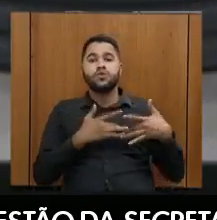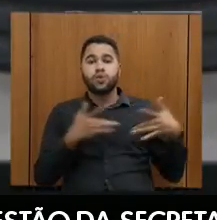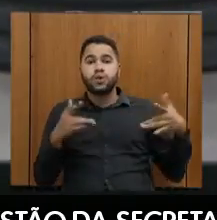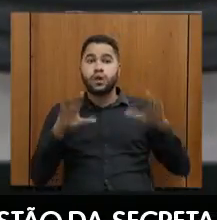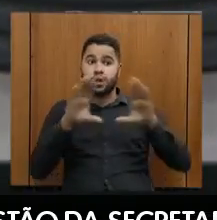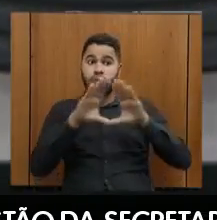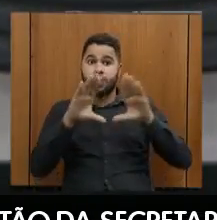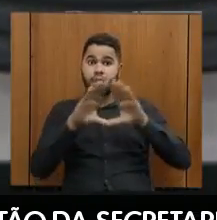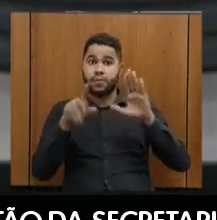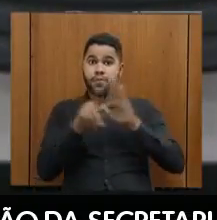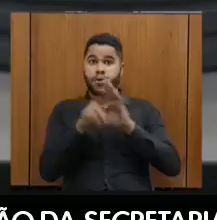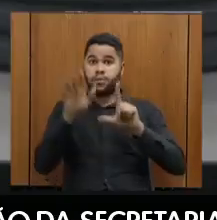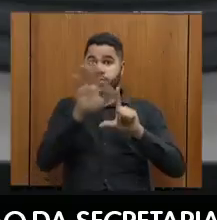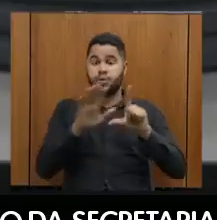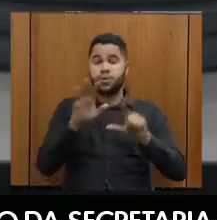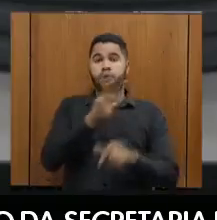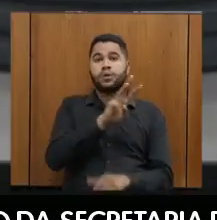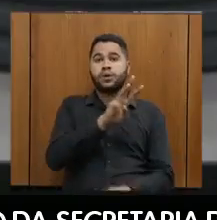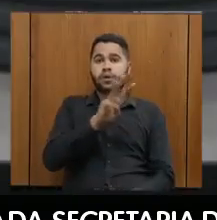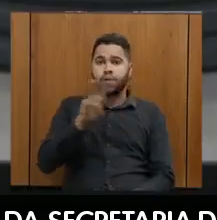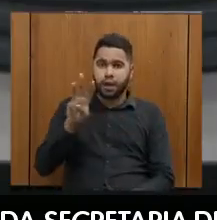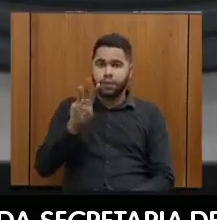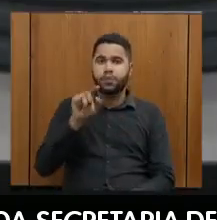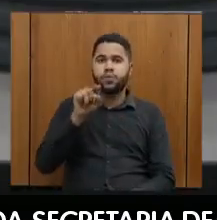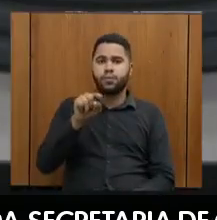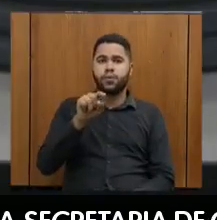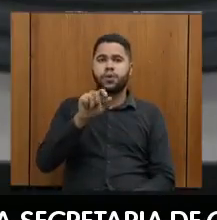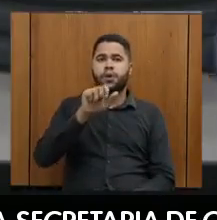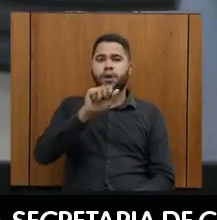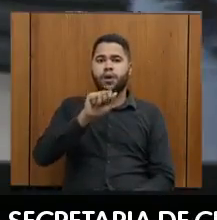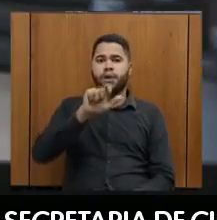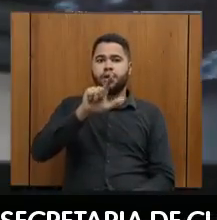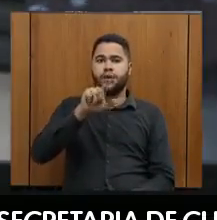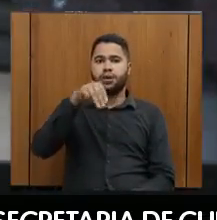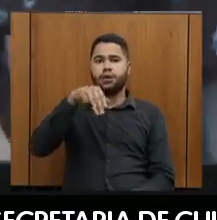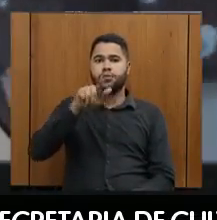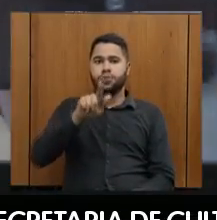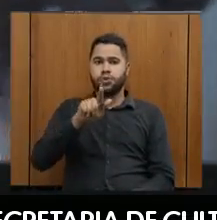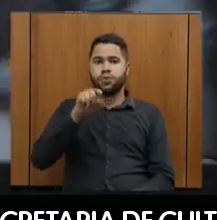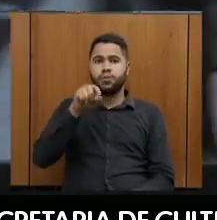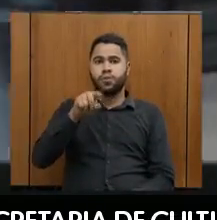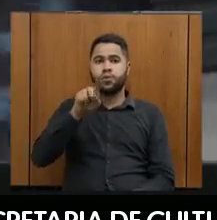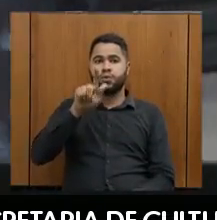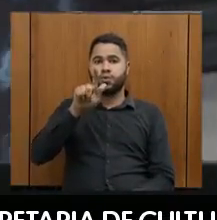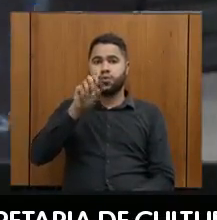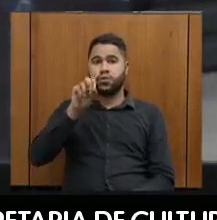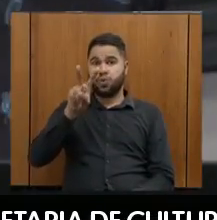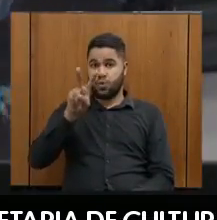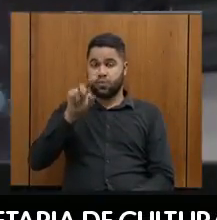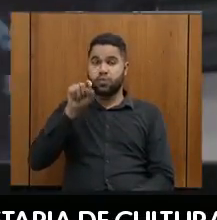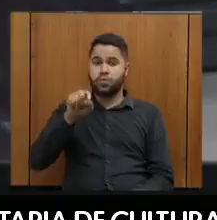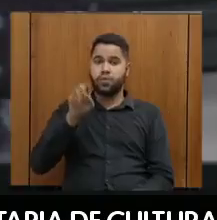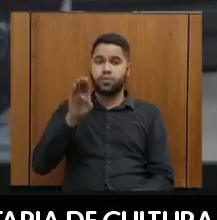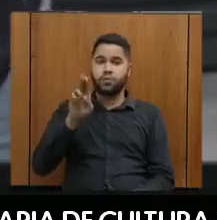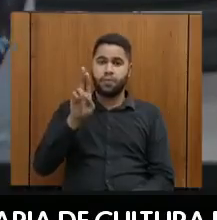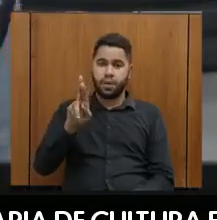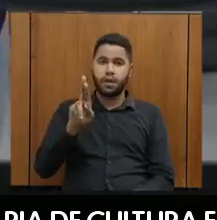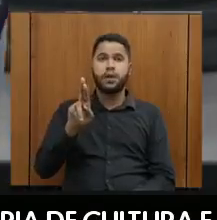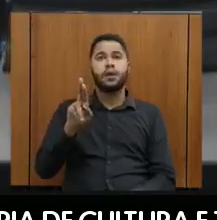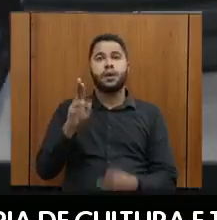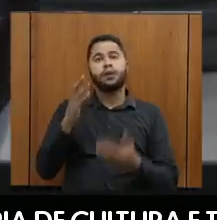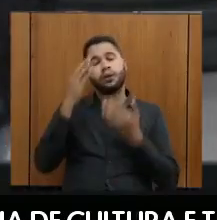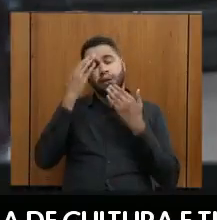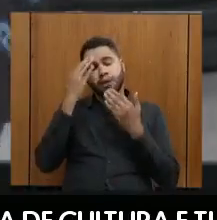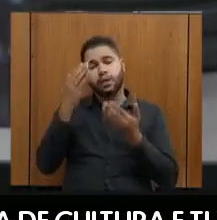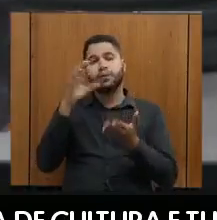Assembleia, www.almg.gov.br. A presidência nos registra e agradece a